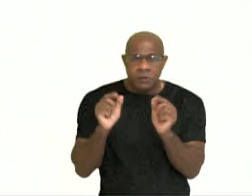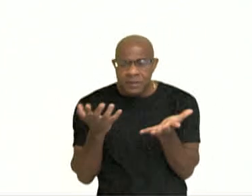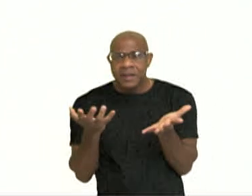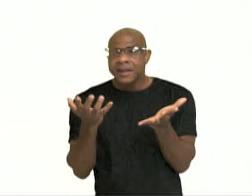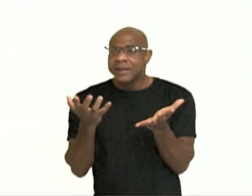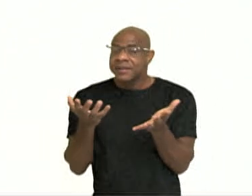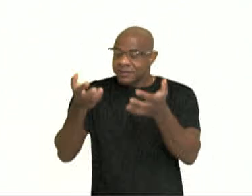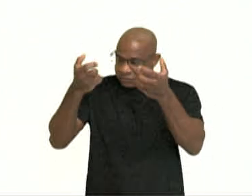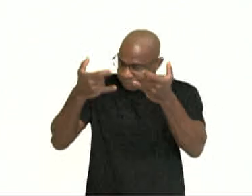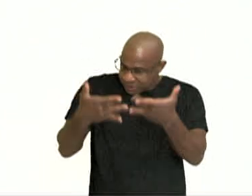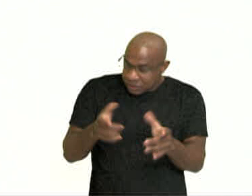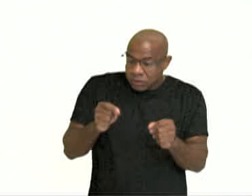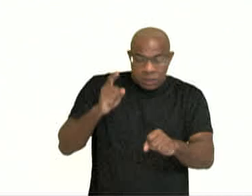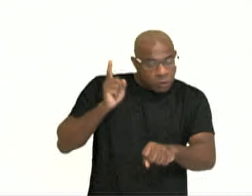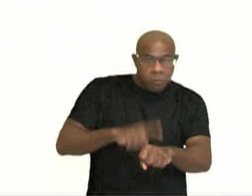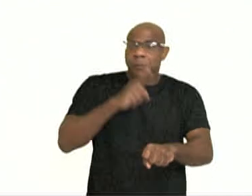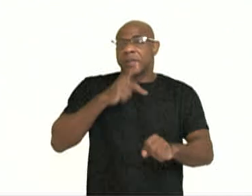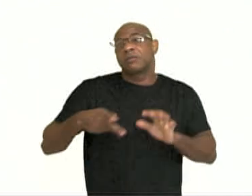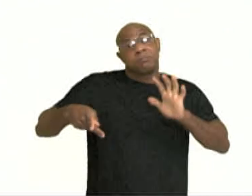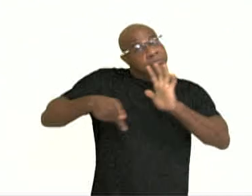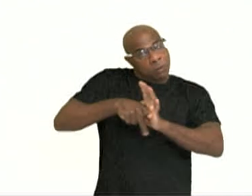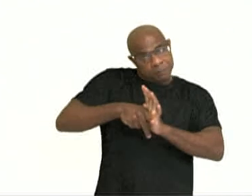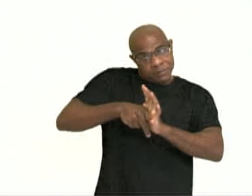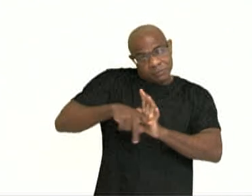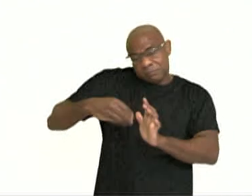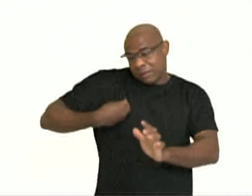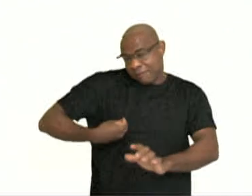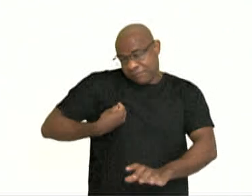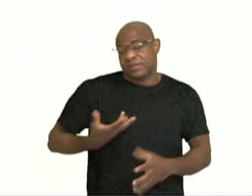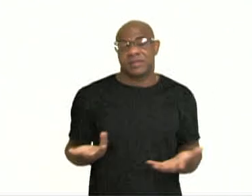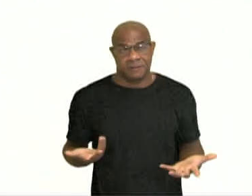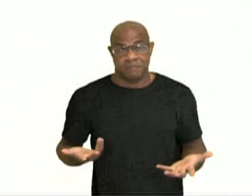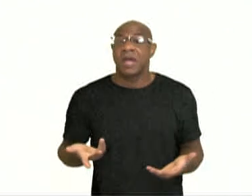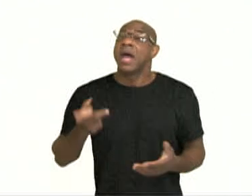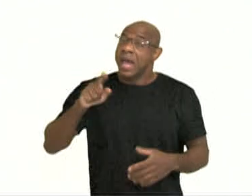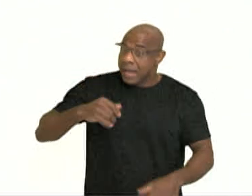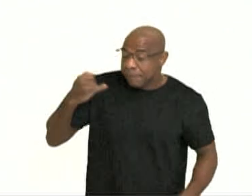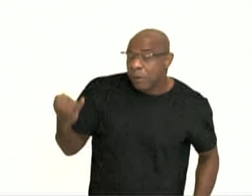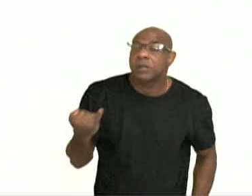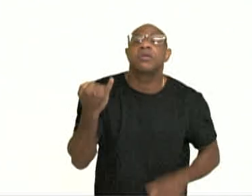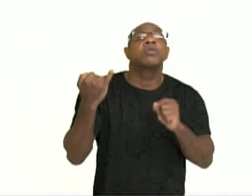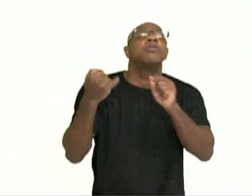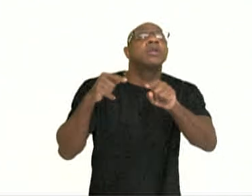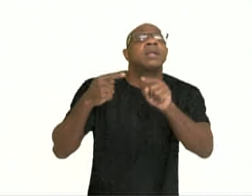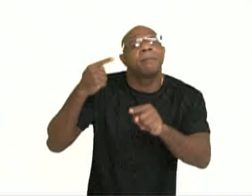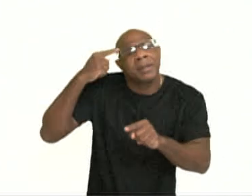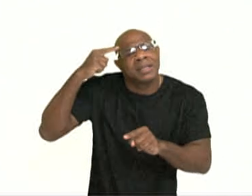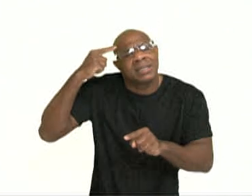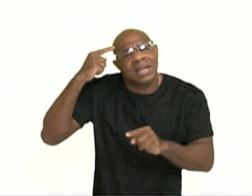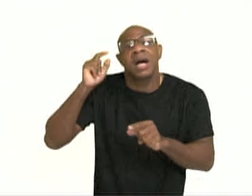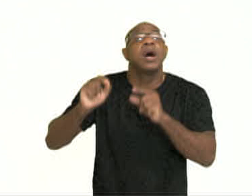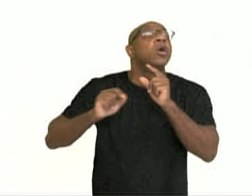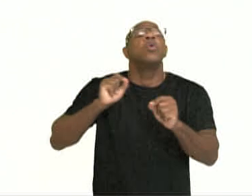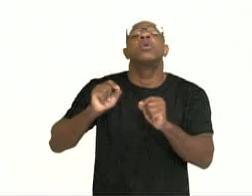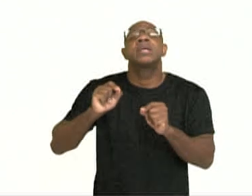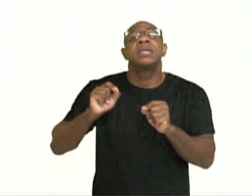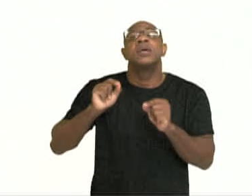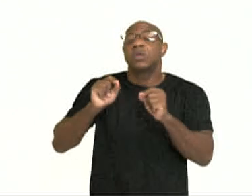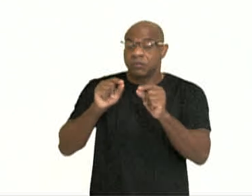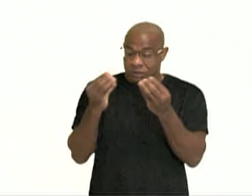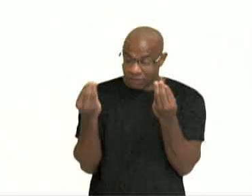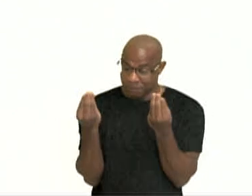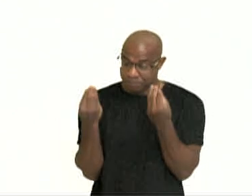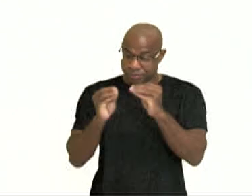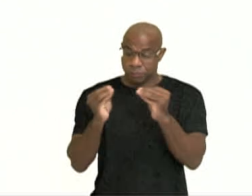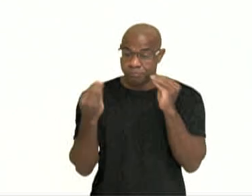muito sobre momentos específicos. Então, é bastante importante pensar um pouquinho sobre o que está sendo